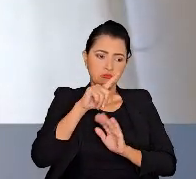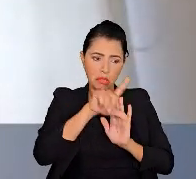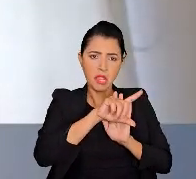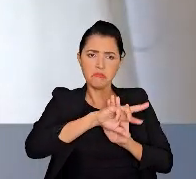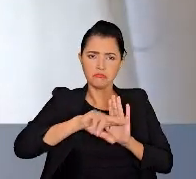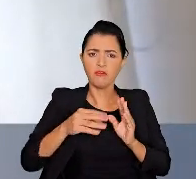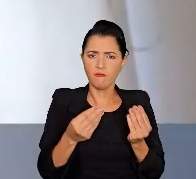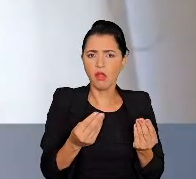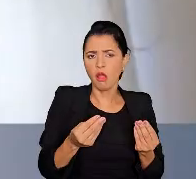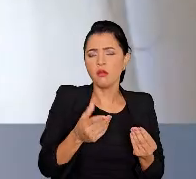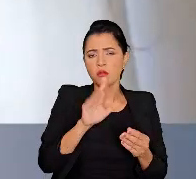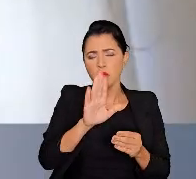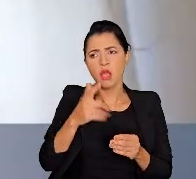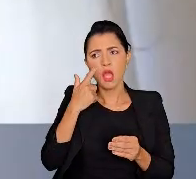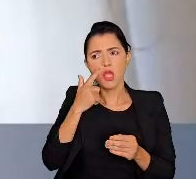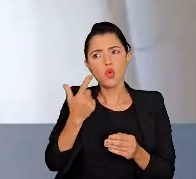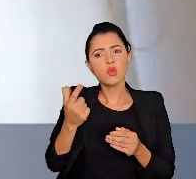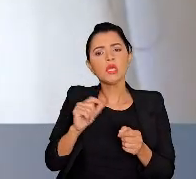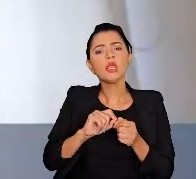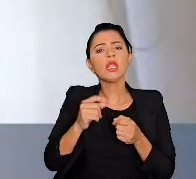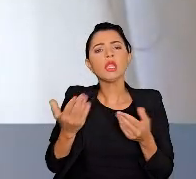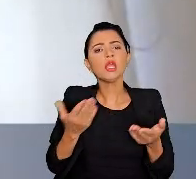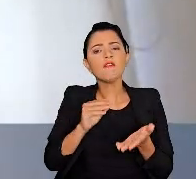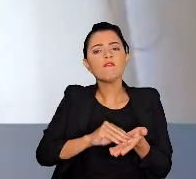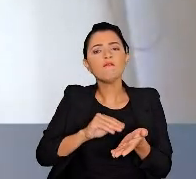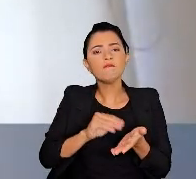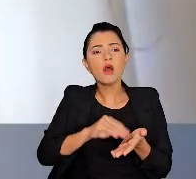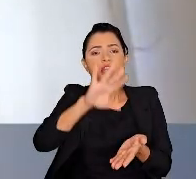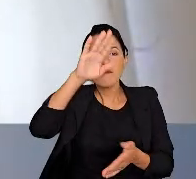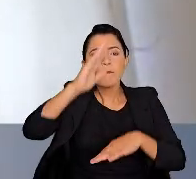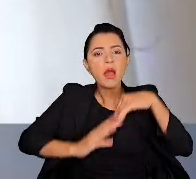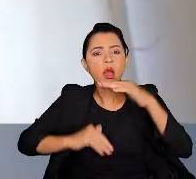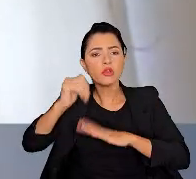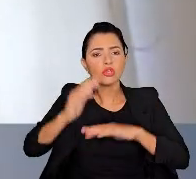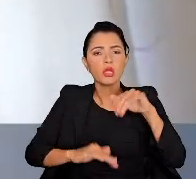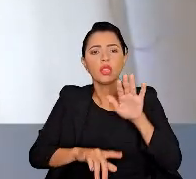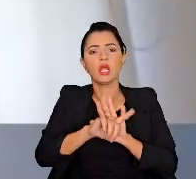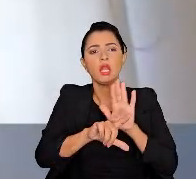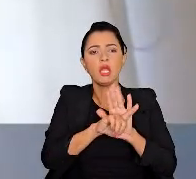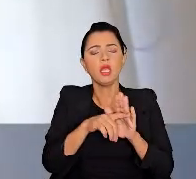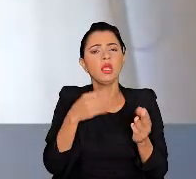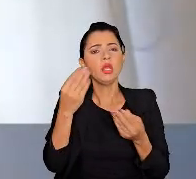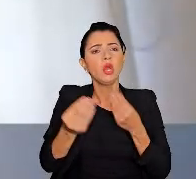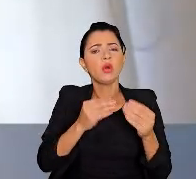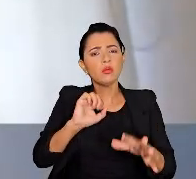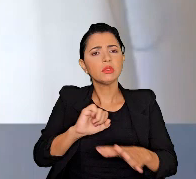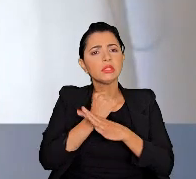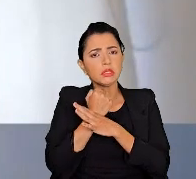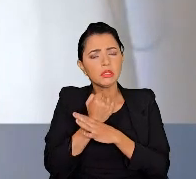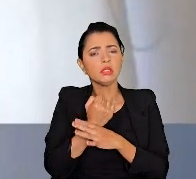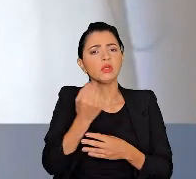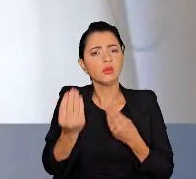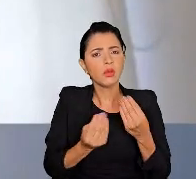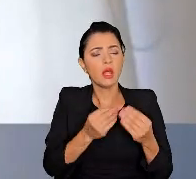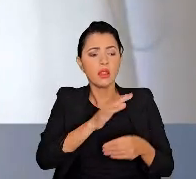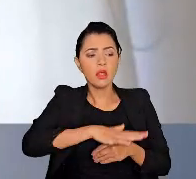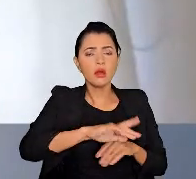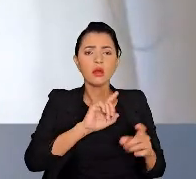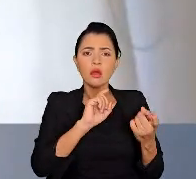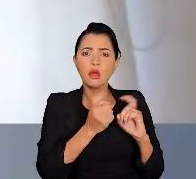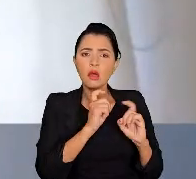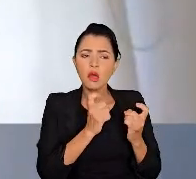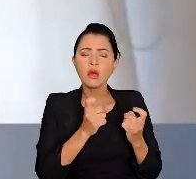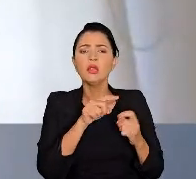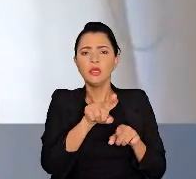questão que se coloca é a da sua efetividade. Como assegurar que as instâncias administrativas e